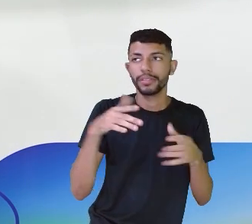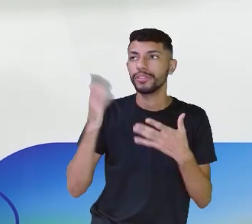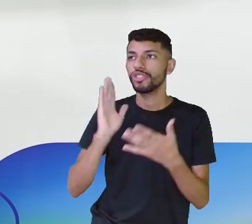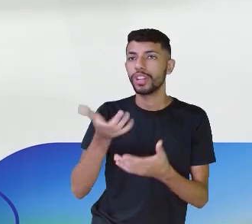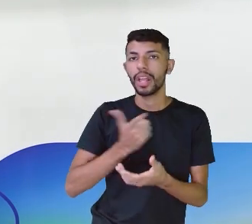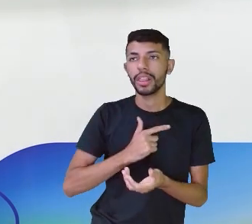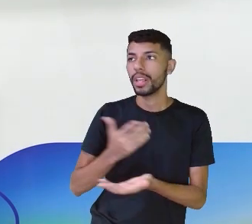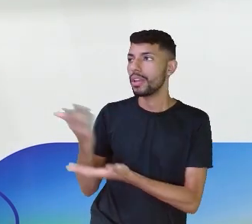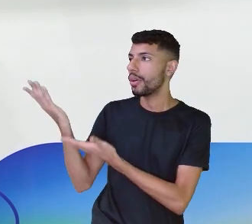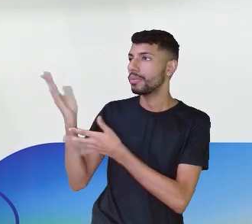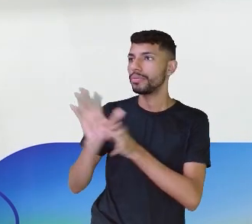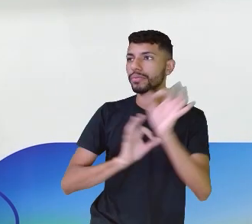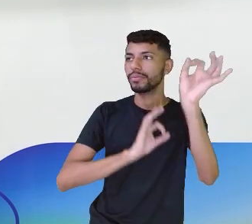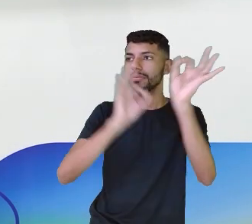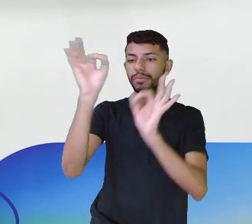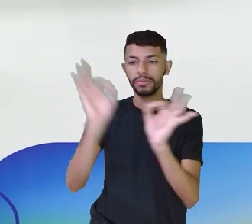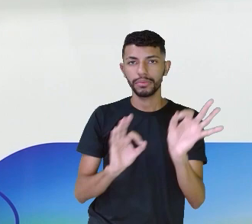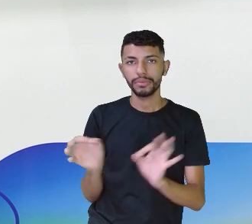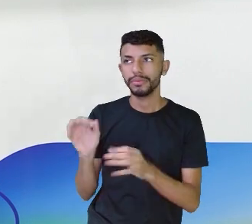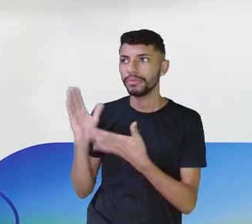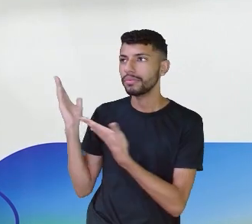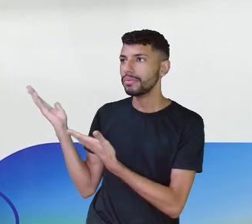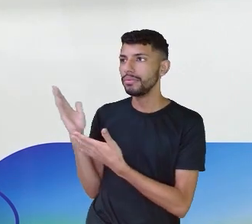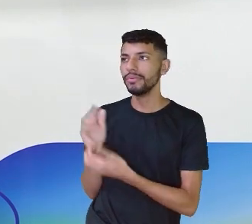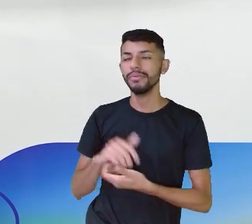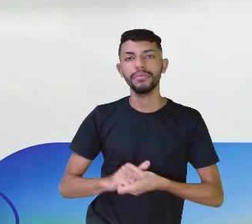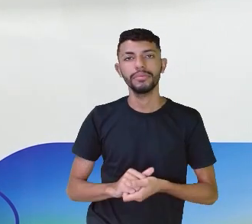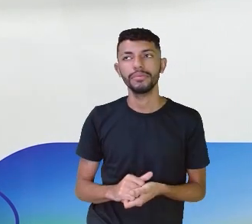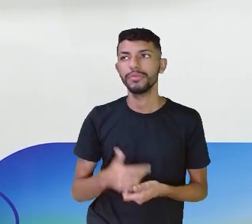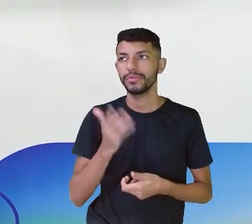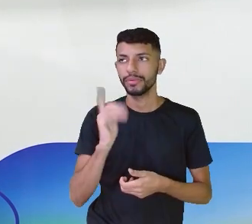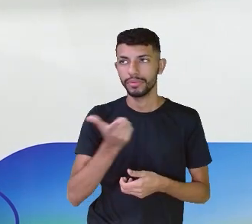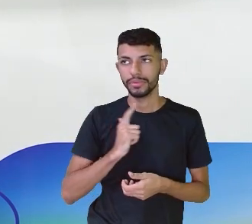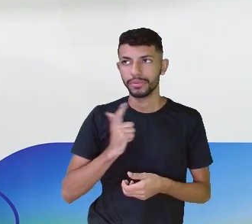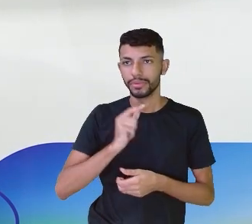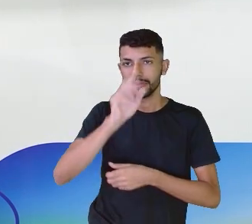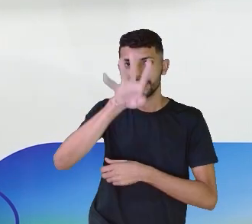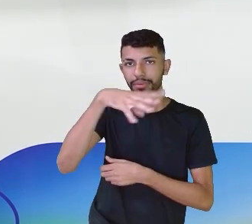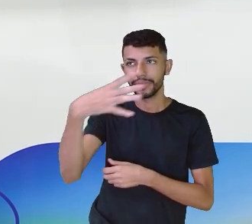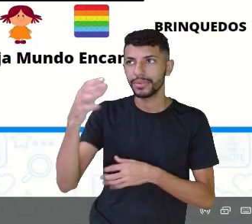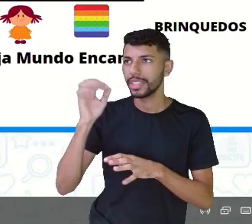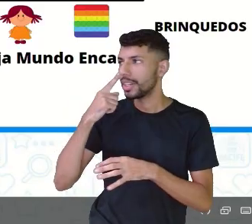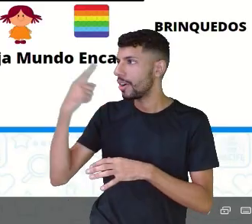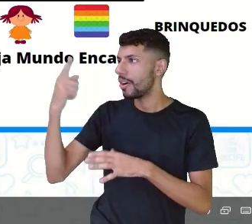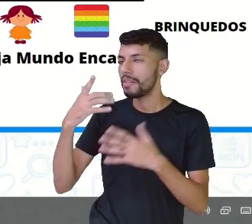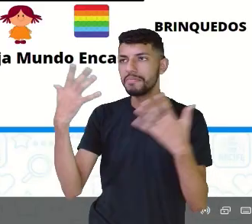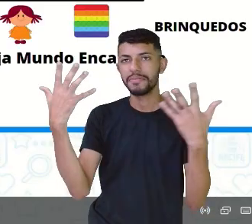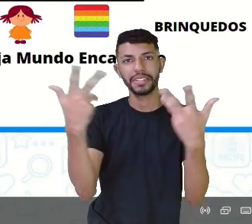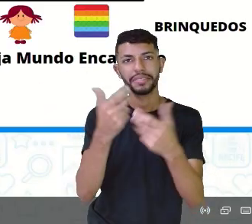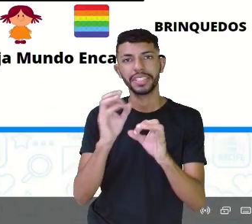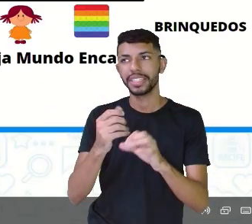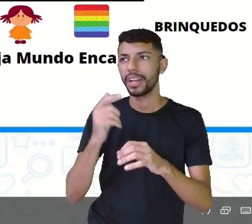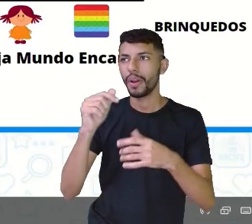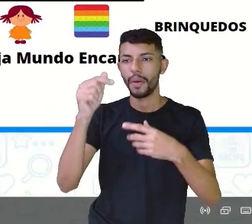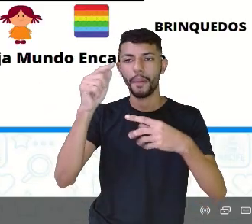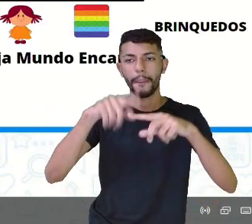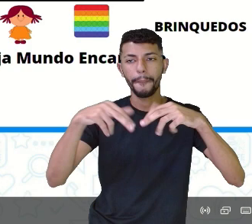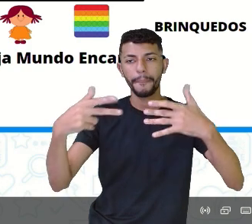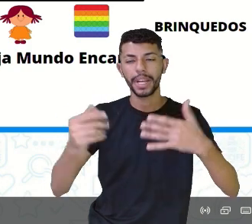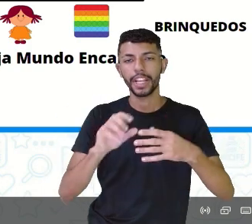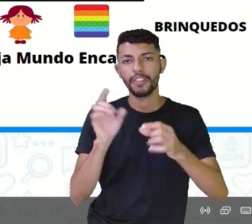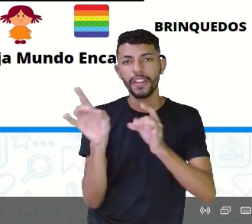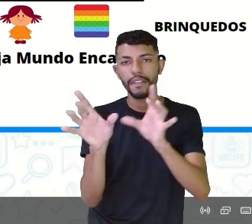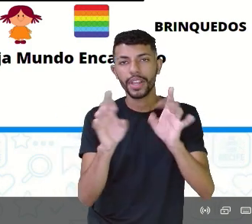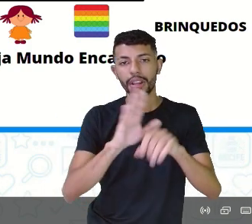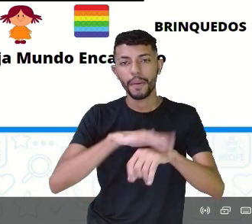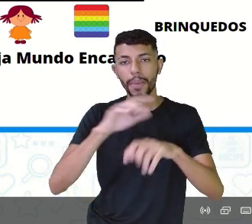montadinho. Essa tabela, a gente já tinha ela. Olha aqui que maravilhosa. Os brinquedos mais vendidos na loja